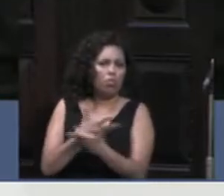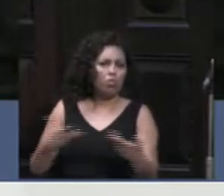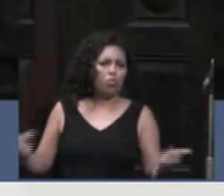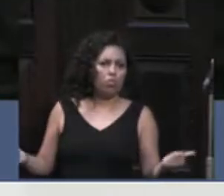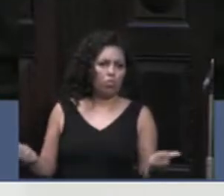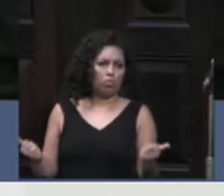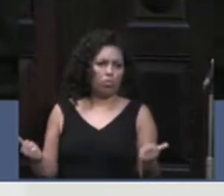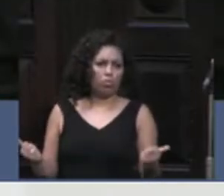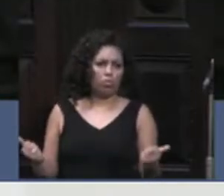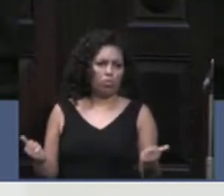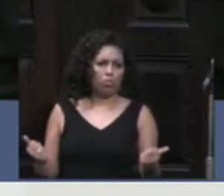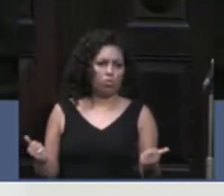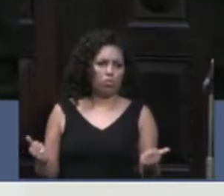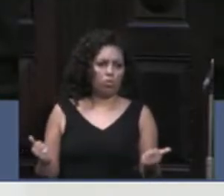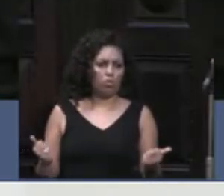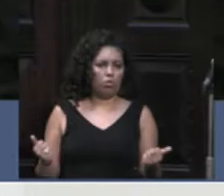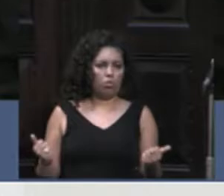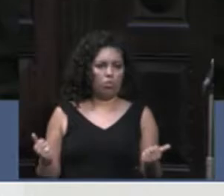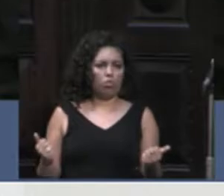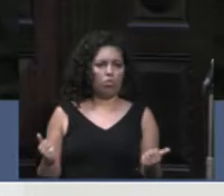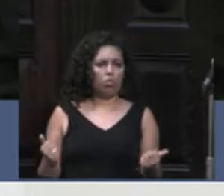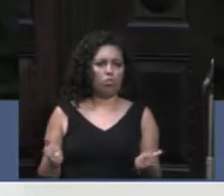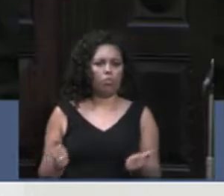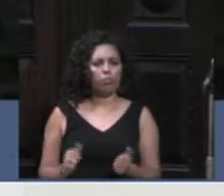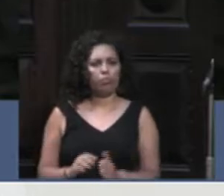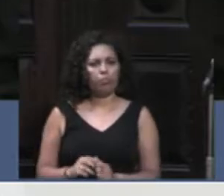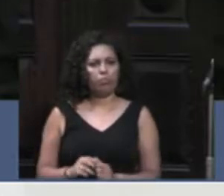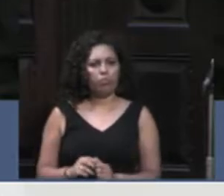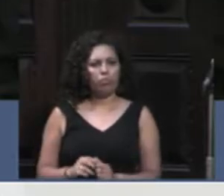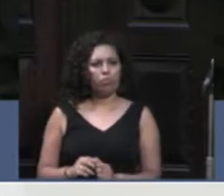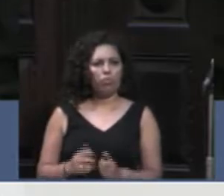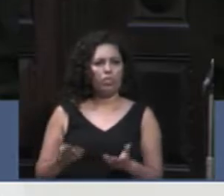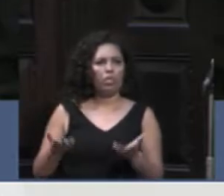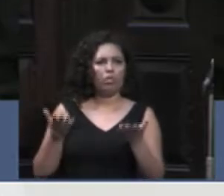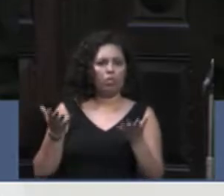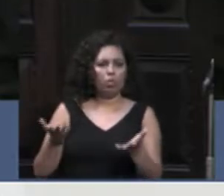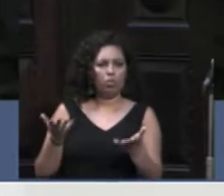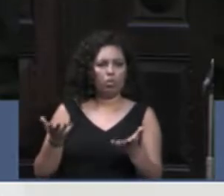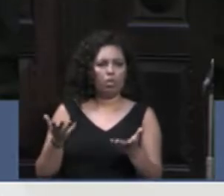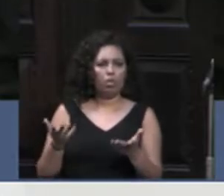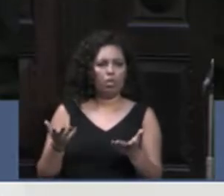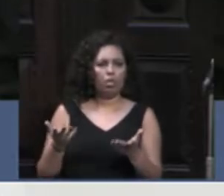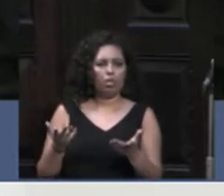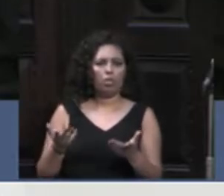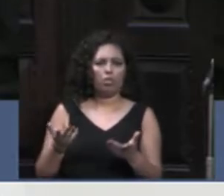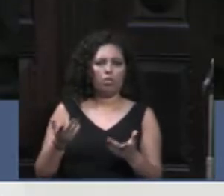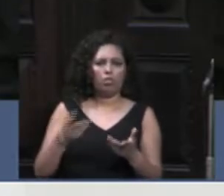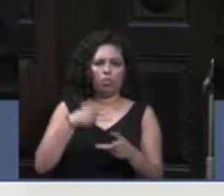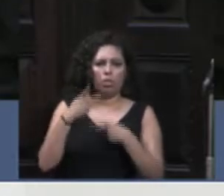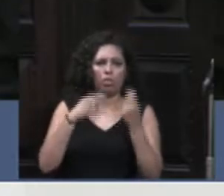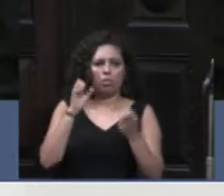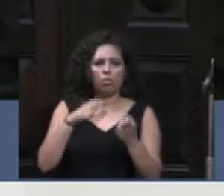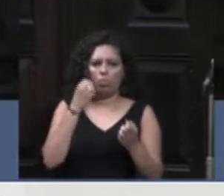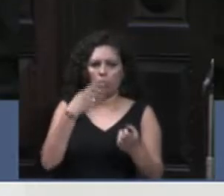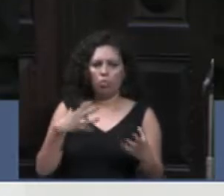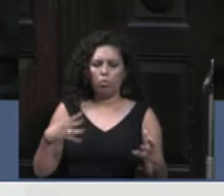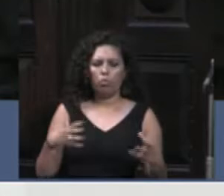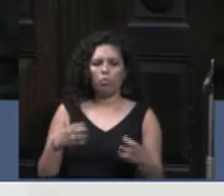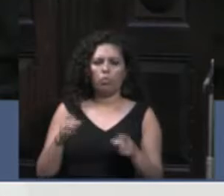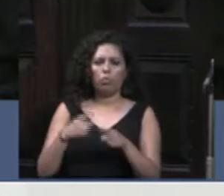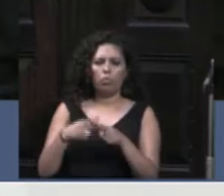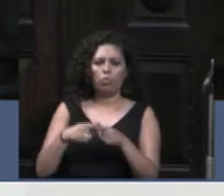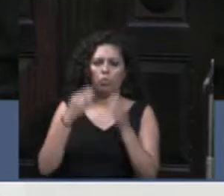Vossa Excelência e o deputado Gilberto, meu companheiro, acataram esse projeto, que eu acho que é uma questão de